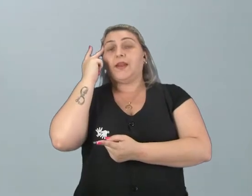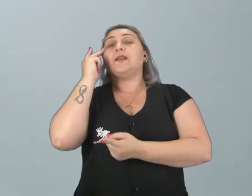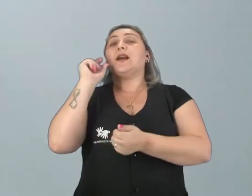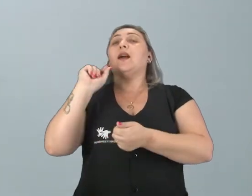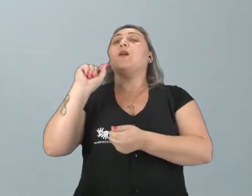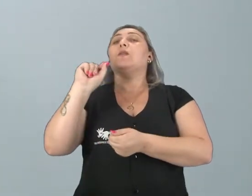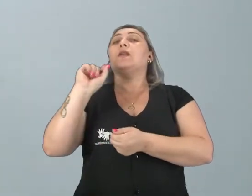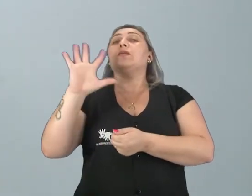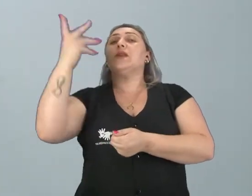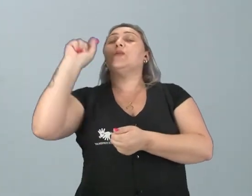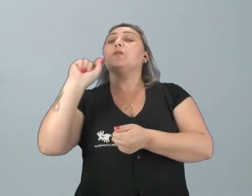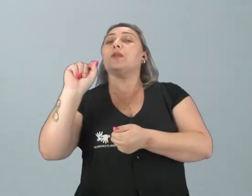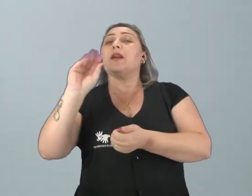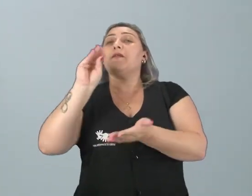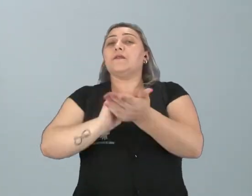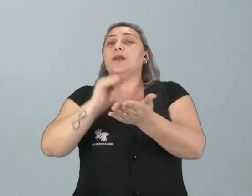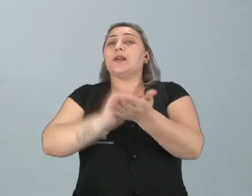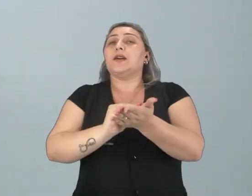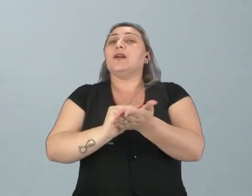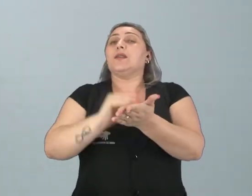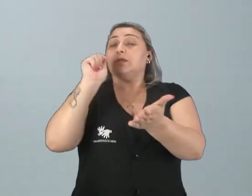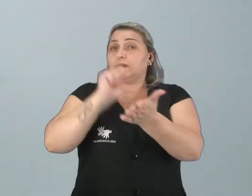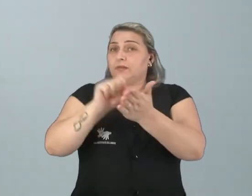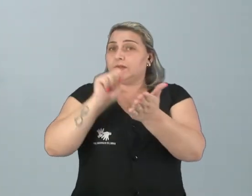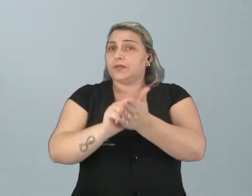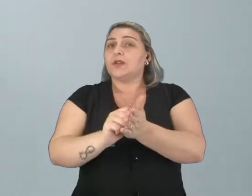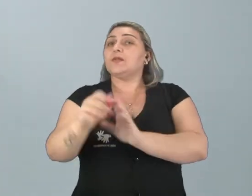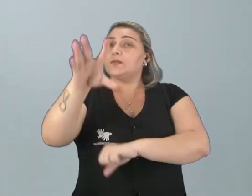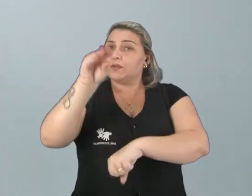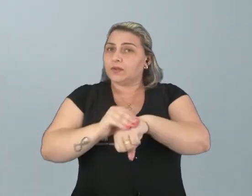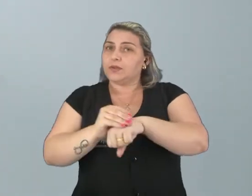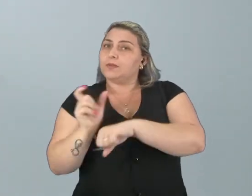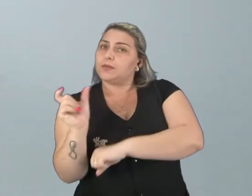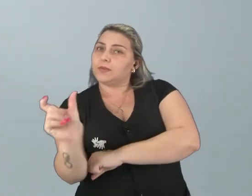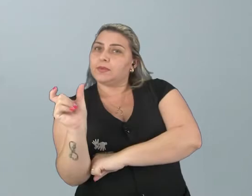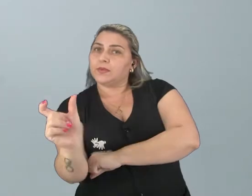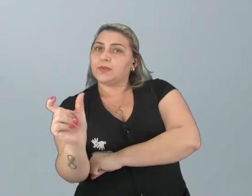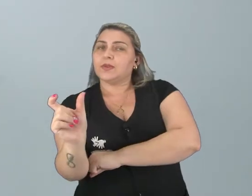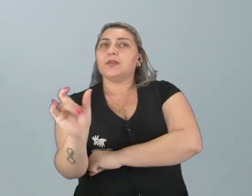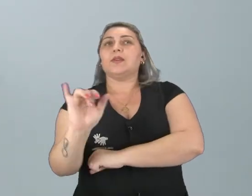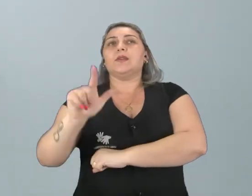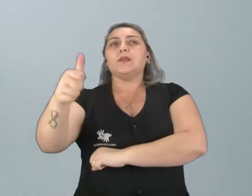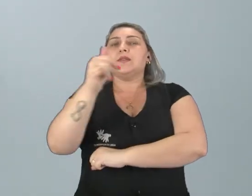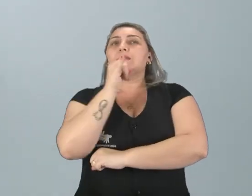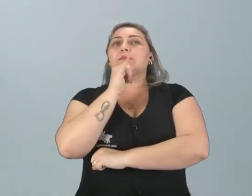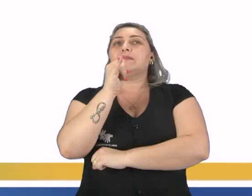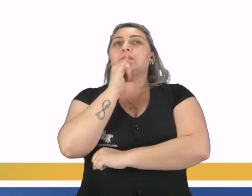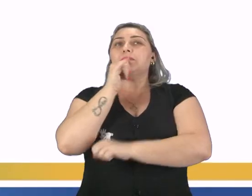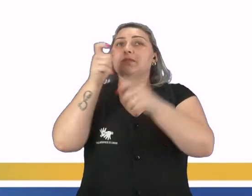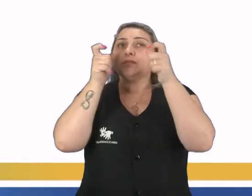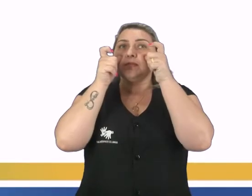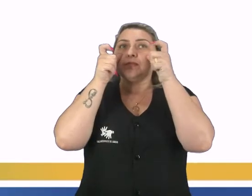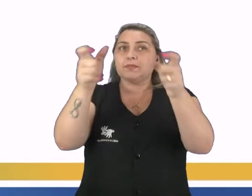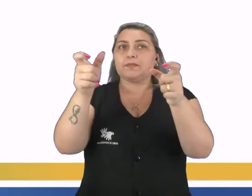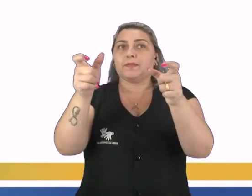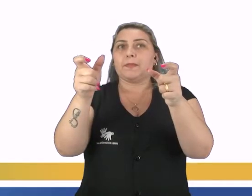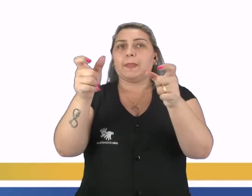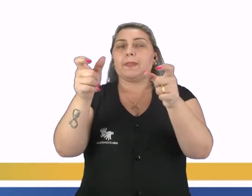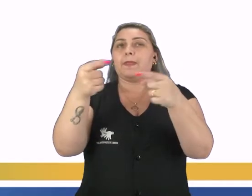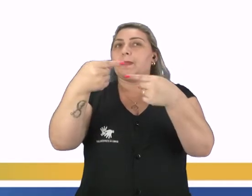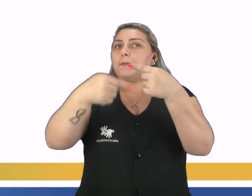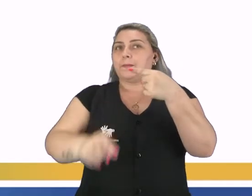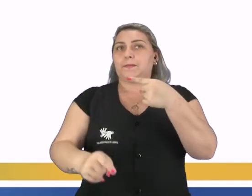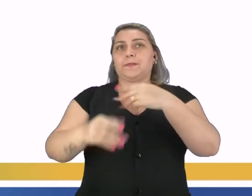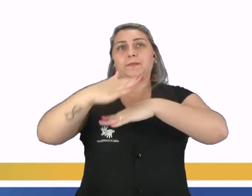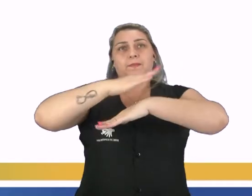vício, por acharem que essa é a forma escrita correta. Olha outro exemplo de barbarismo. Atenção, não é